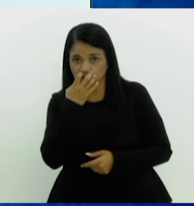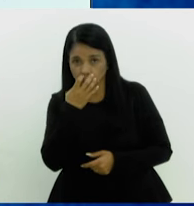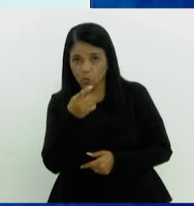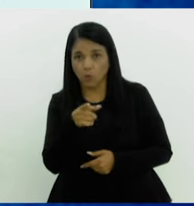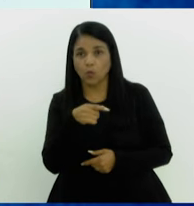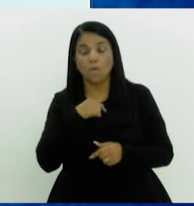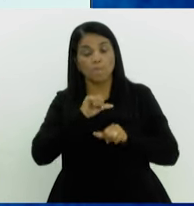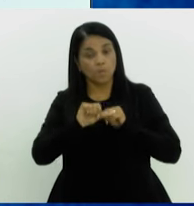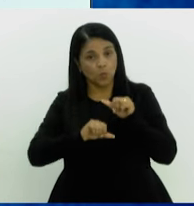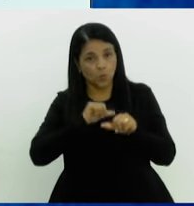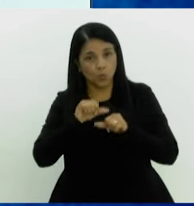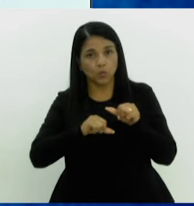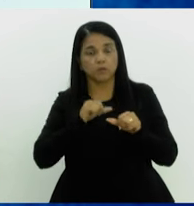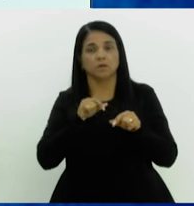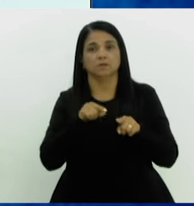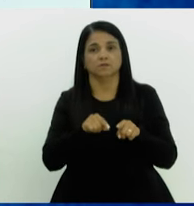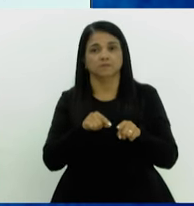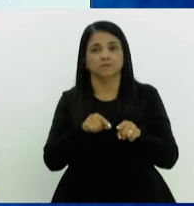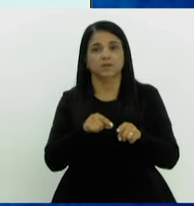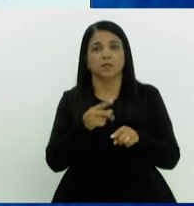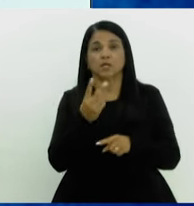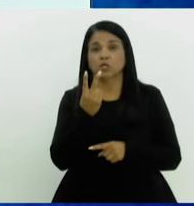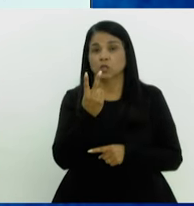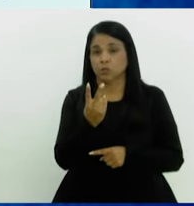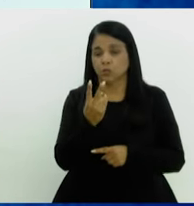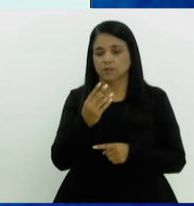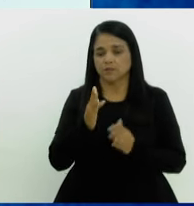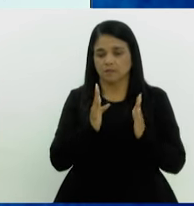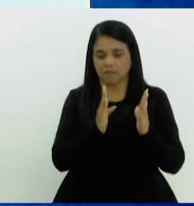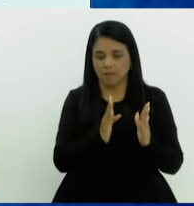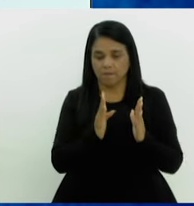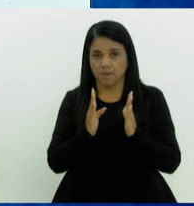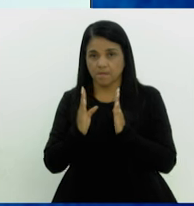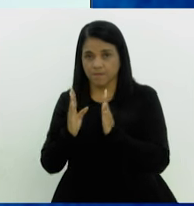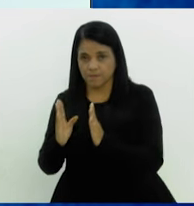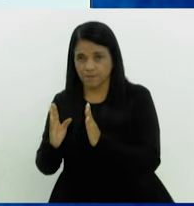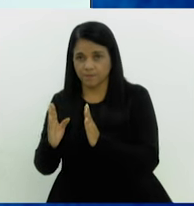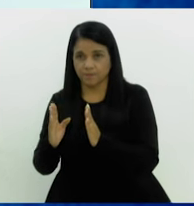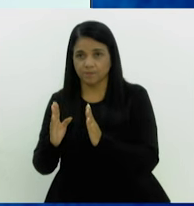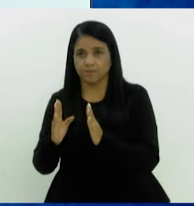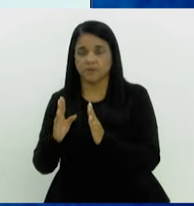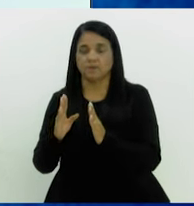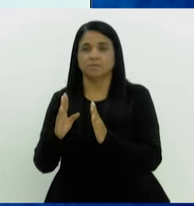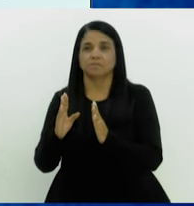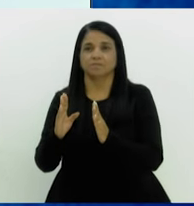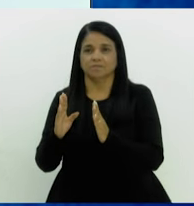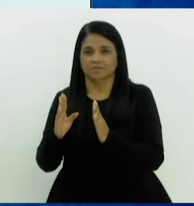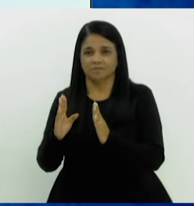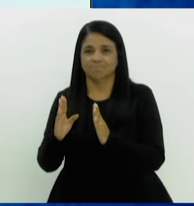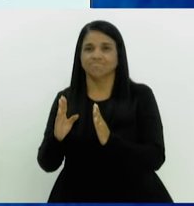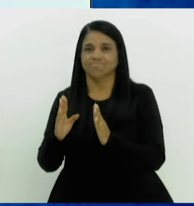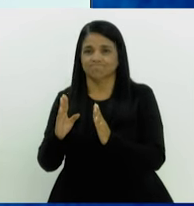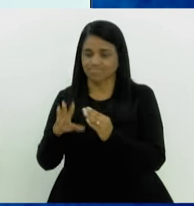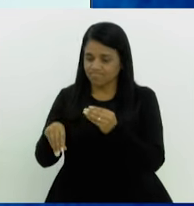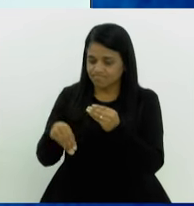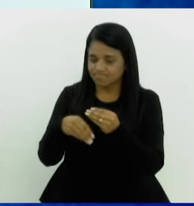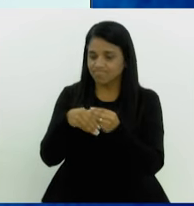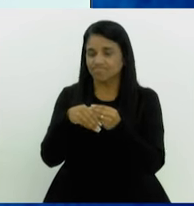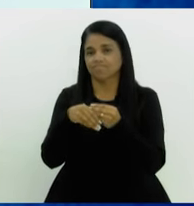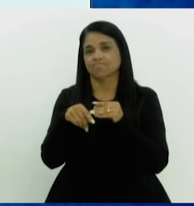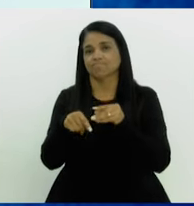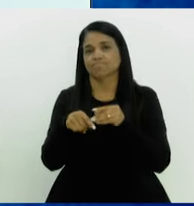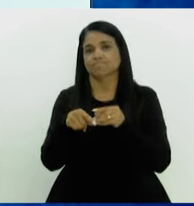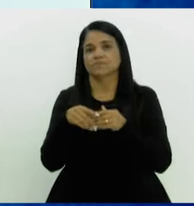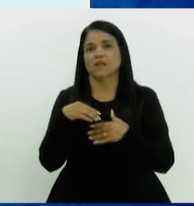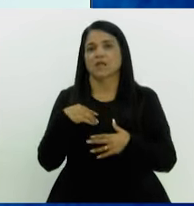ativem a segurança em duas etapas que é uma camada adicional e que ajuda vocês a prevenir